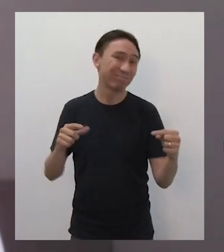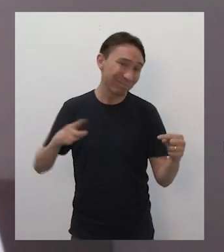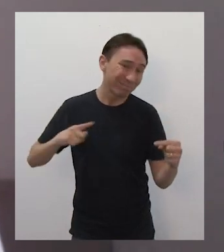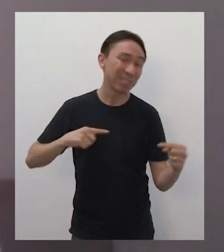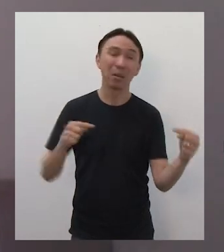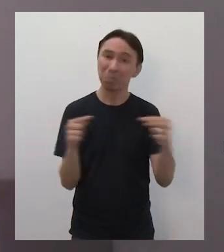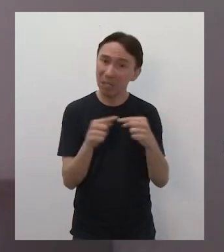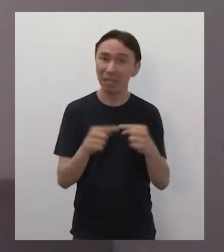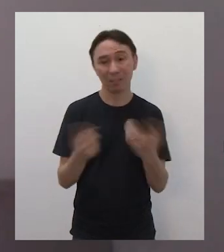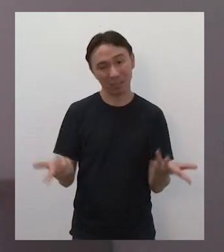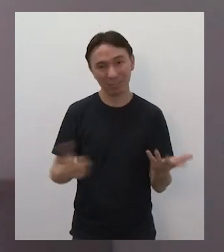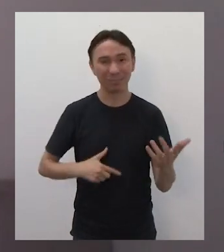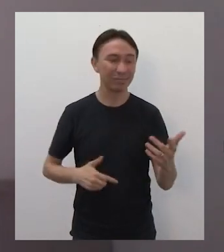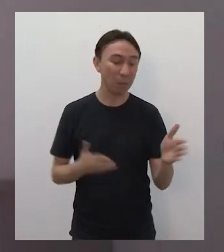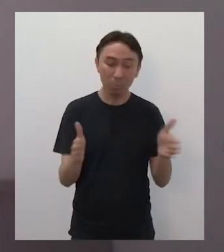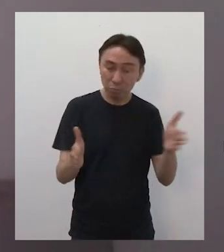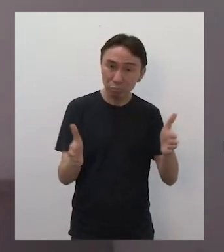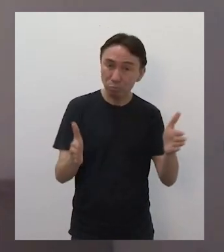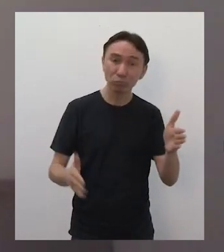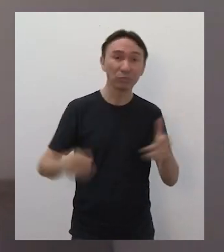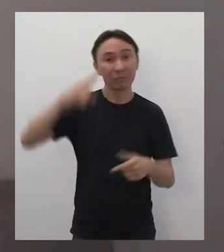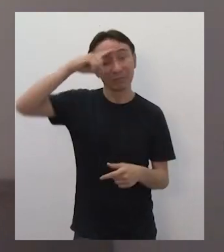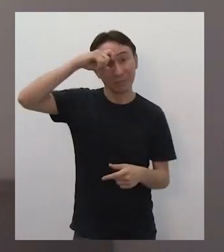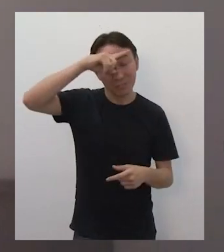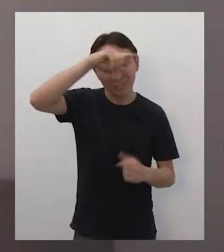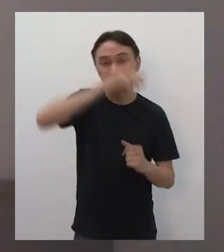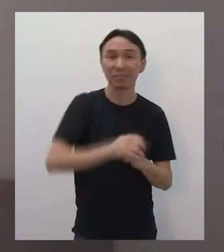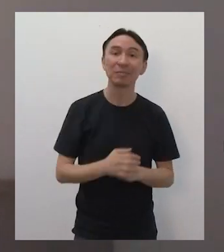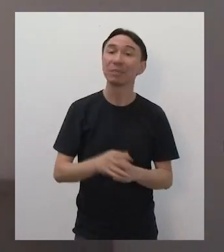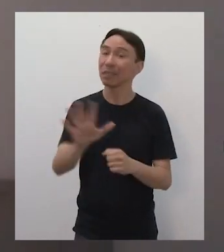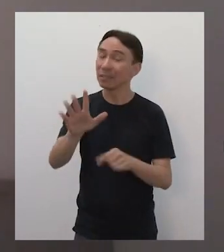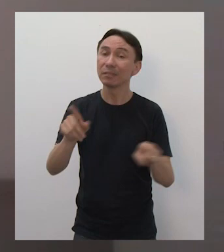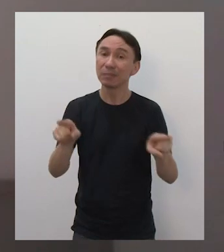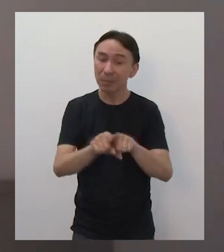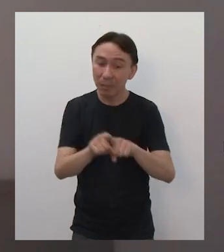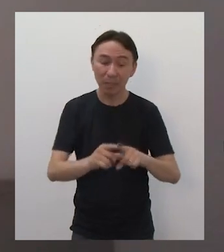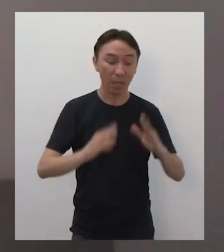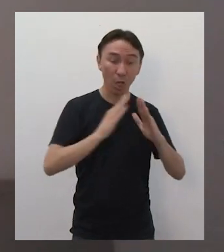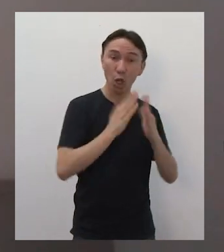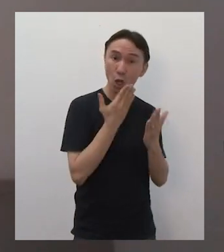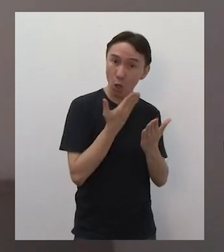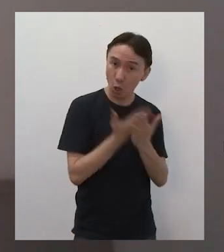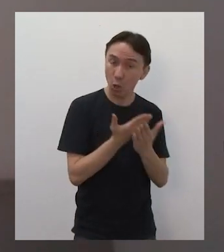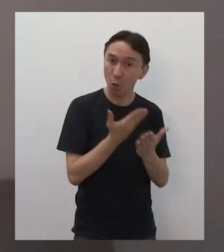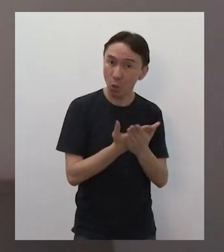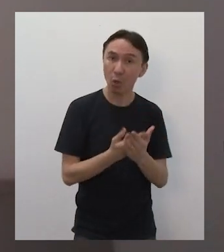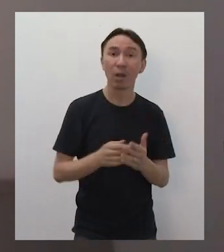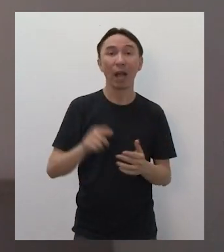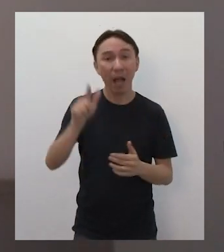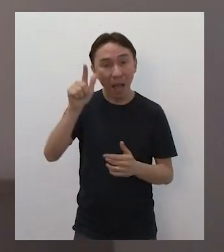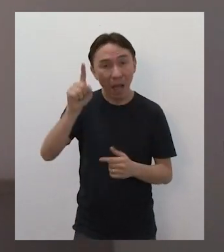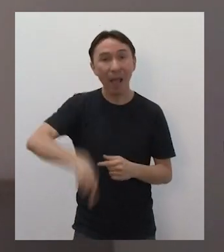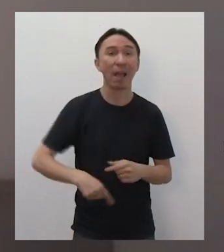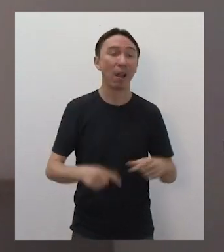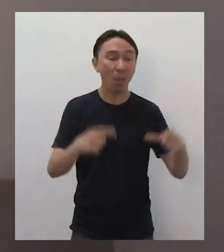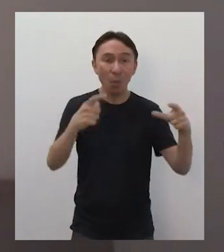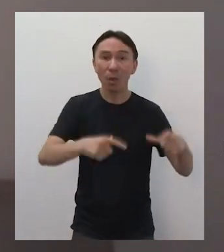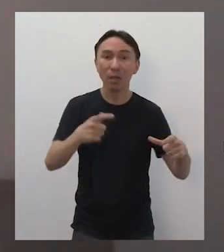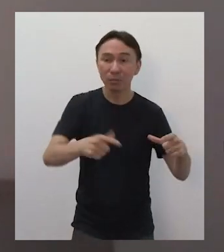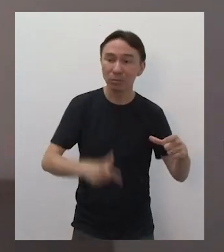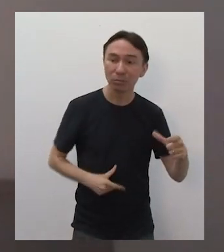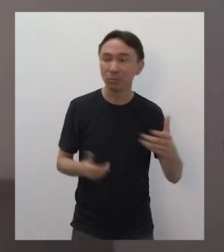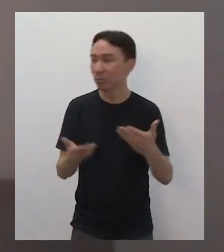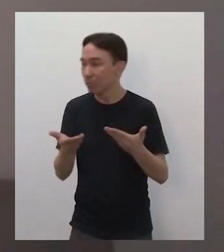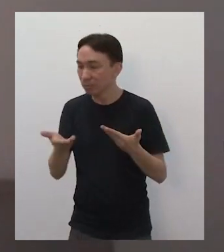parte dele, de que a escola é um lugar de acolhimento, a escola é um lugar de troca,